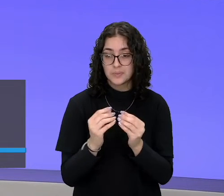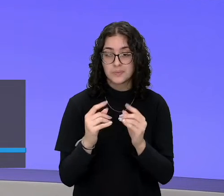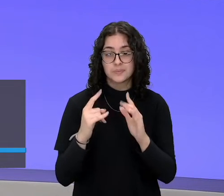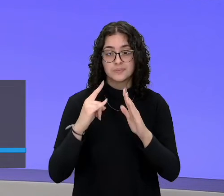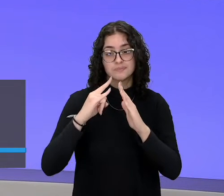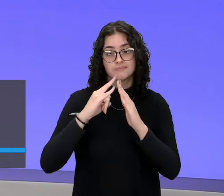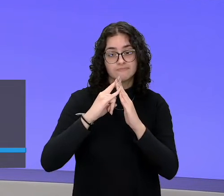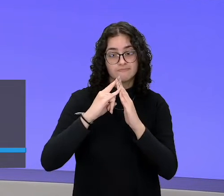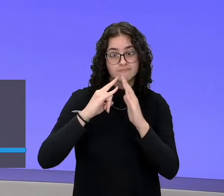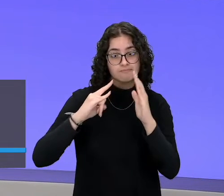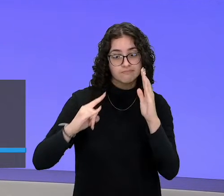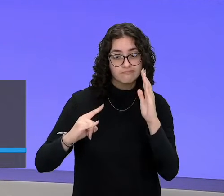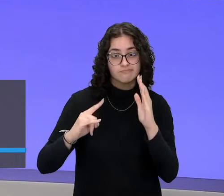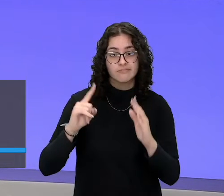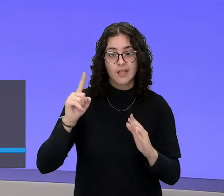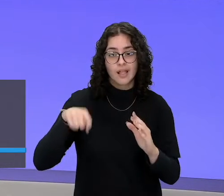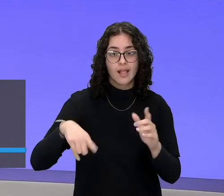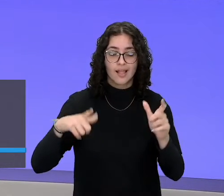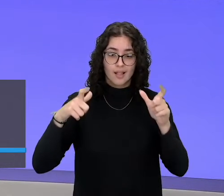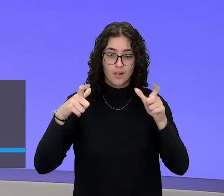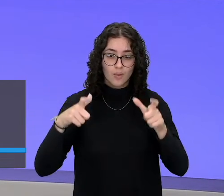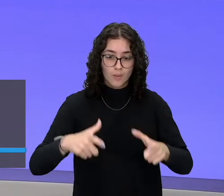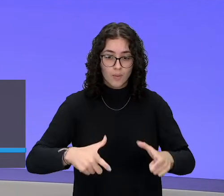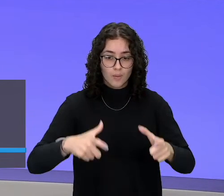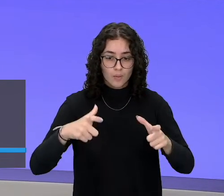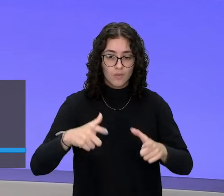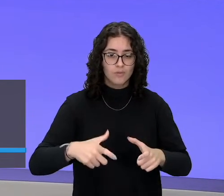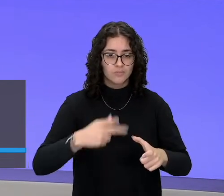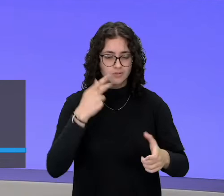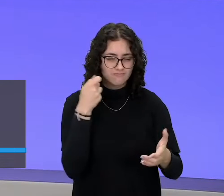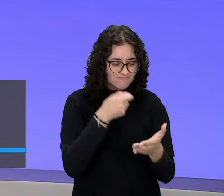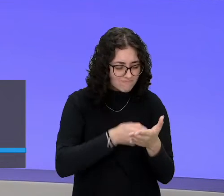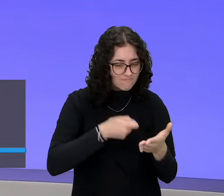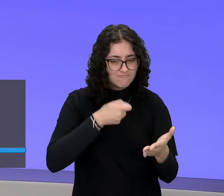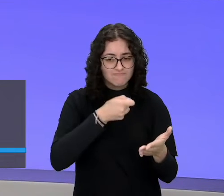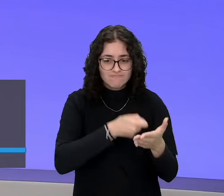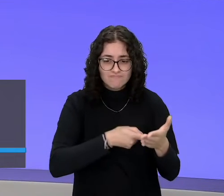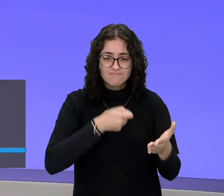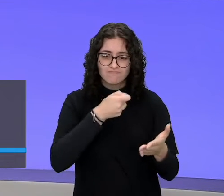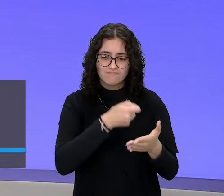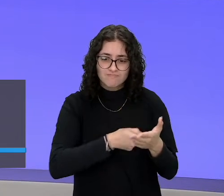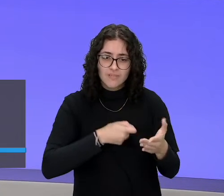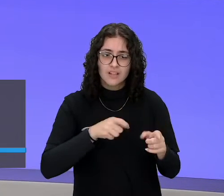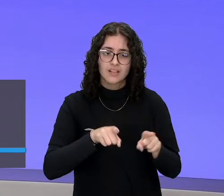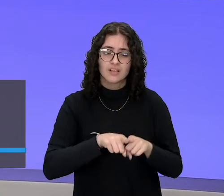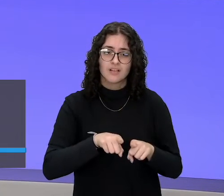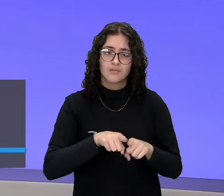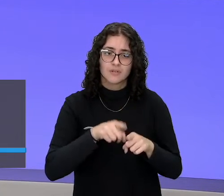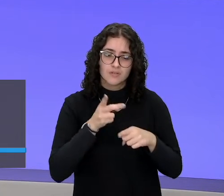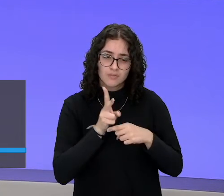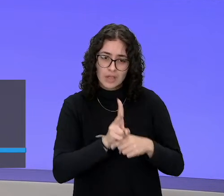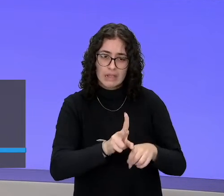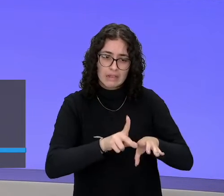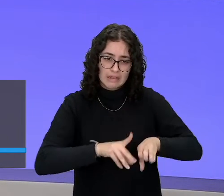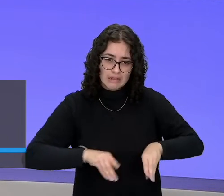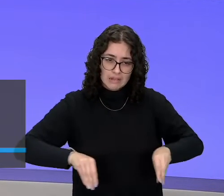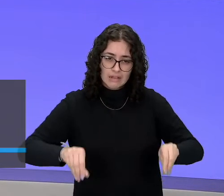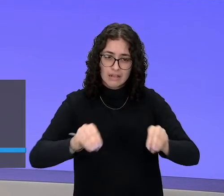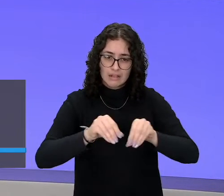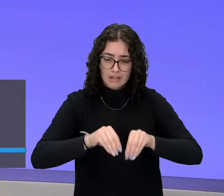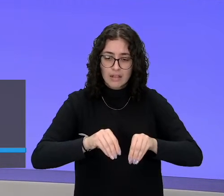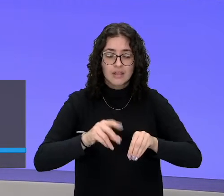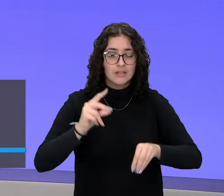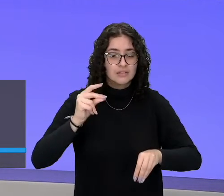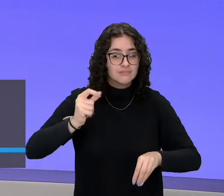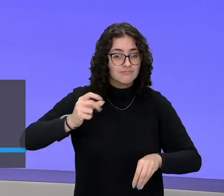quilombos são locais de resistência e de preservação territorial que vem